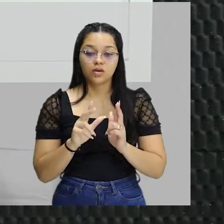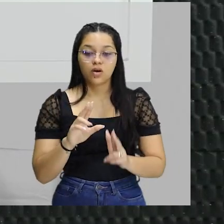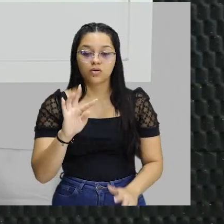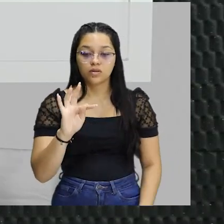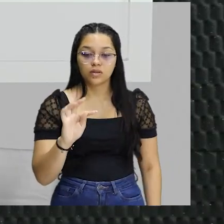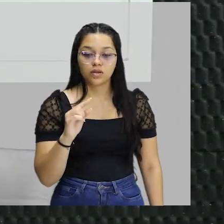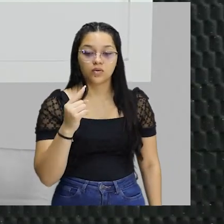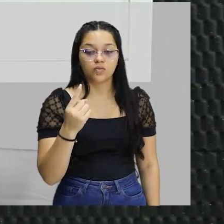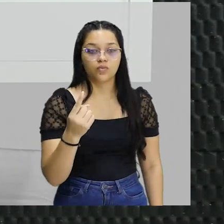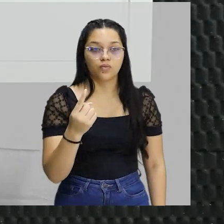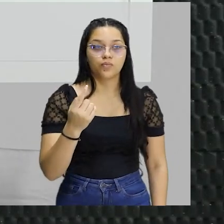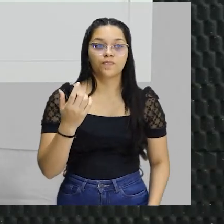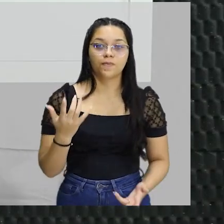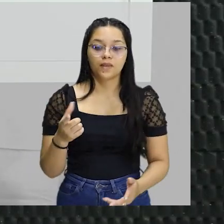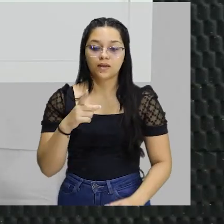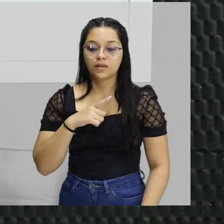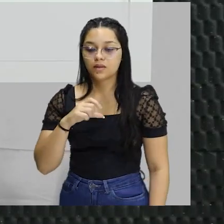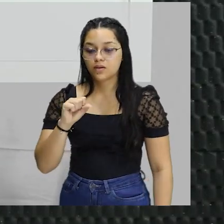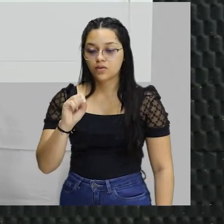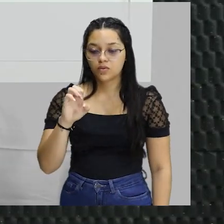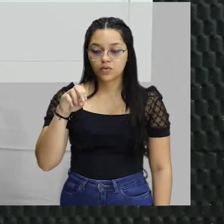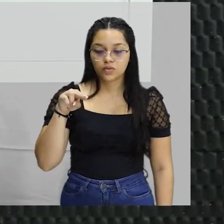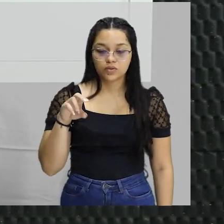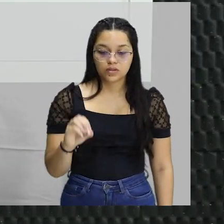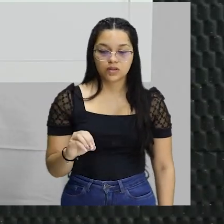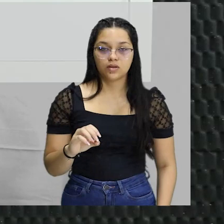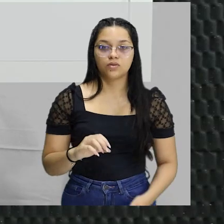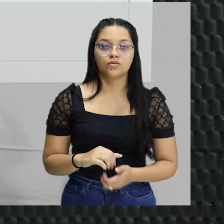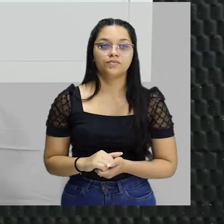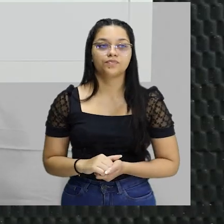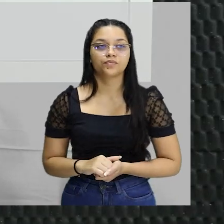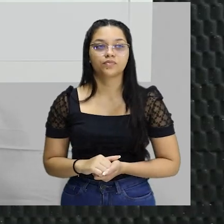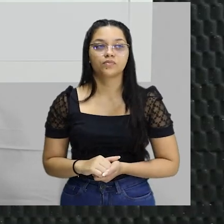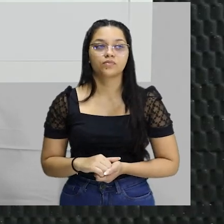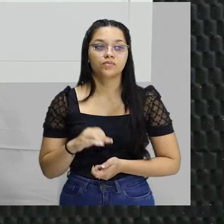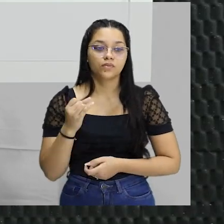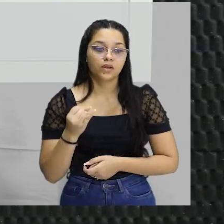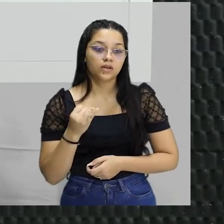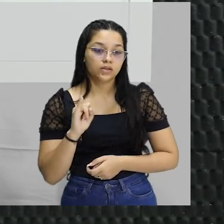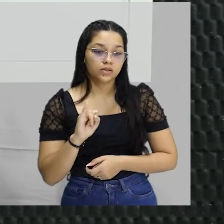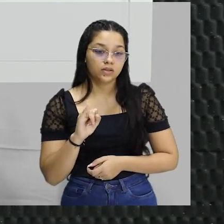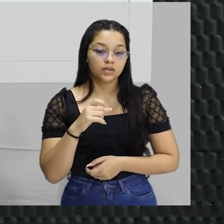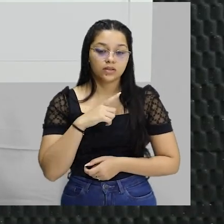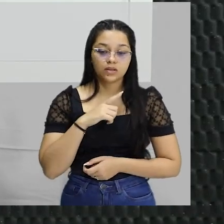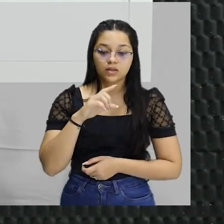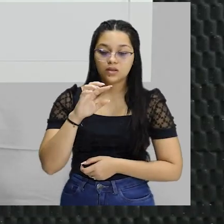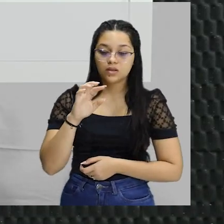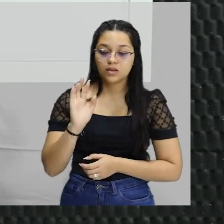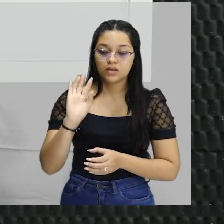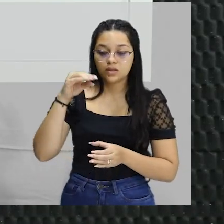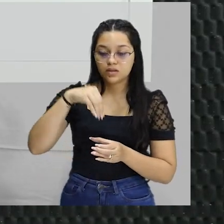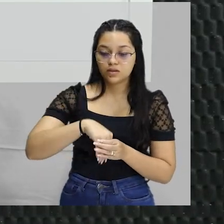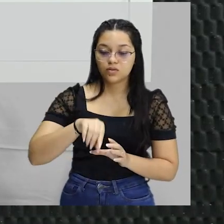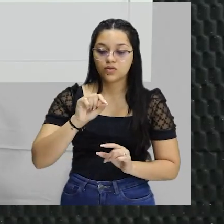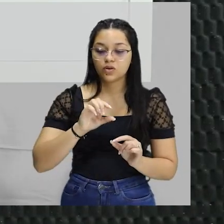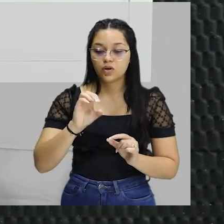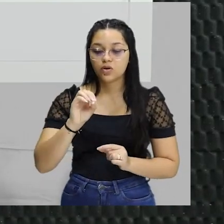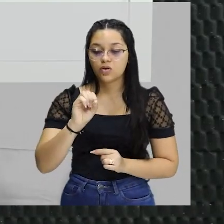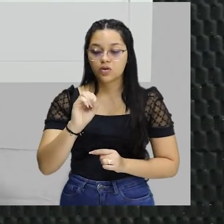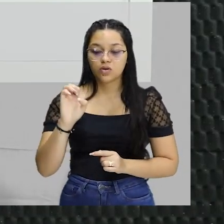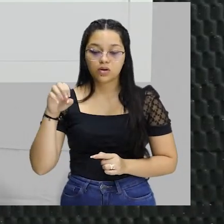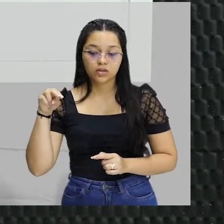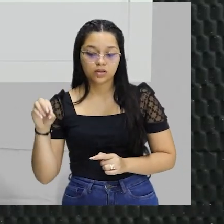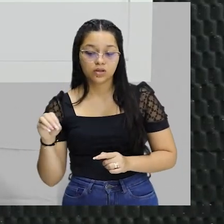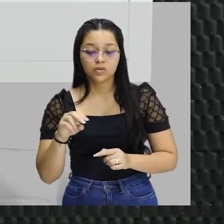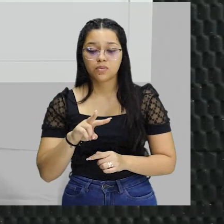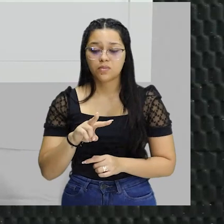desculpa, seno do ângulo θ, certo? Se for na parte interna, vai ser o cosseno. Mas enfim, isso aí, essa